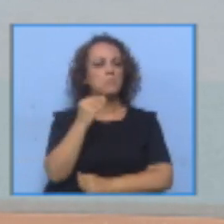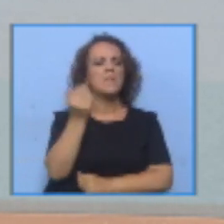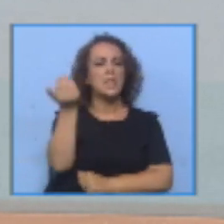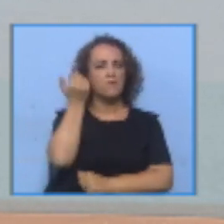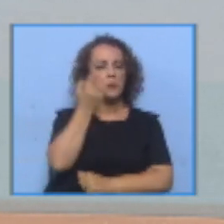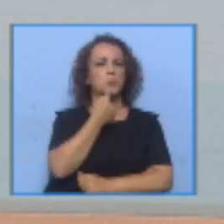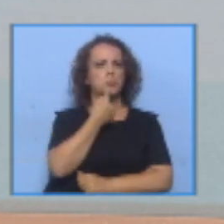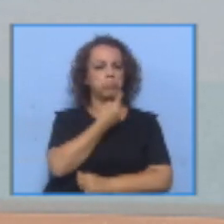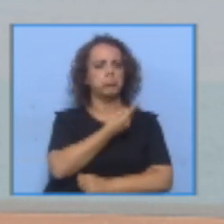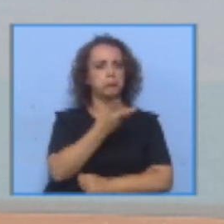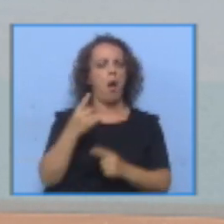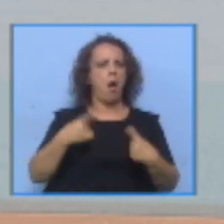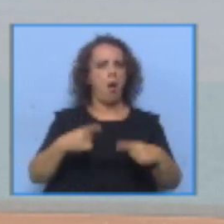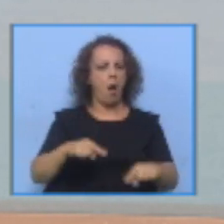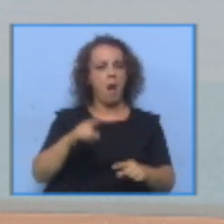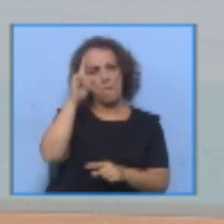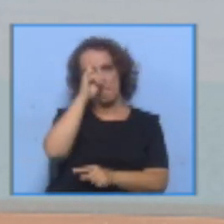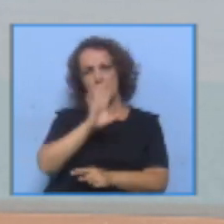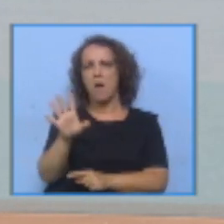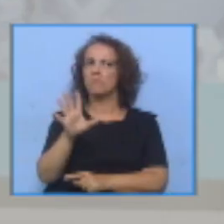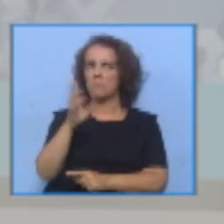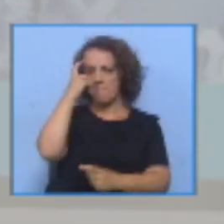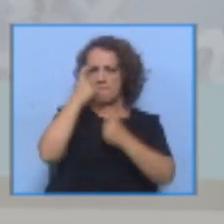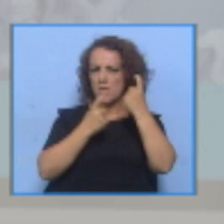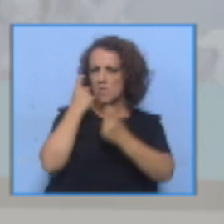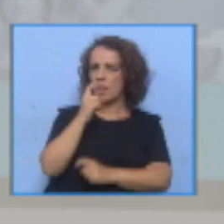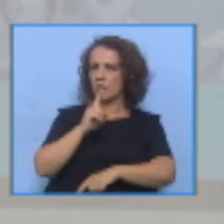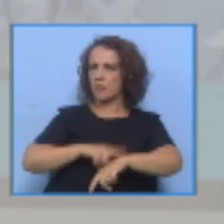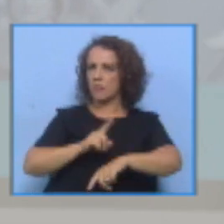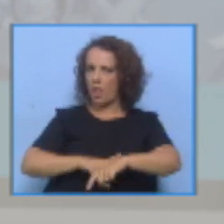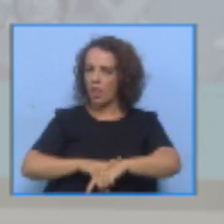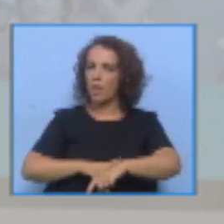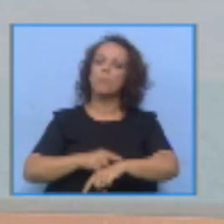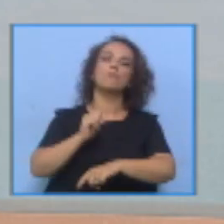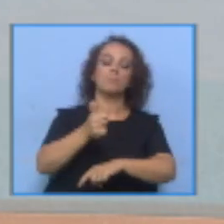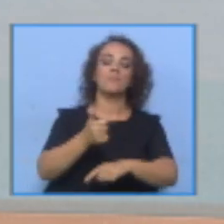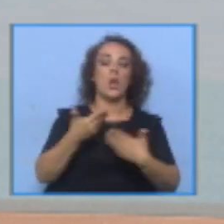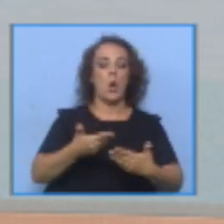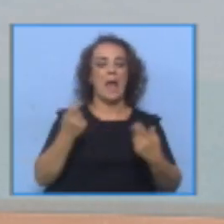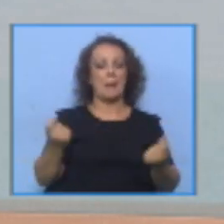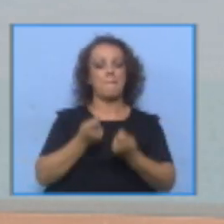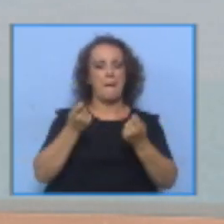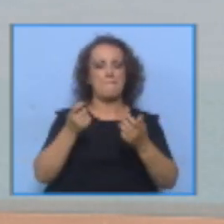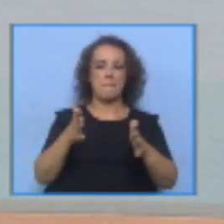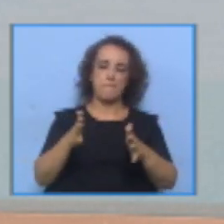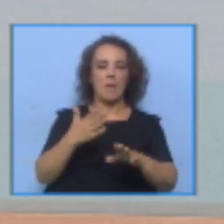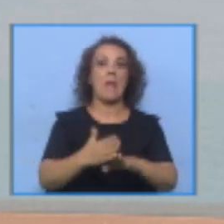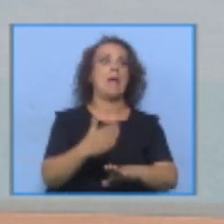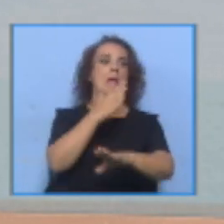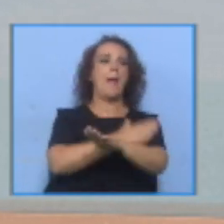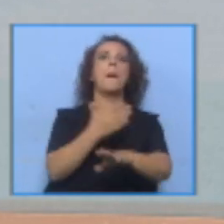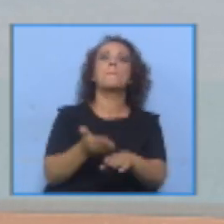sobre onde e como votar. Se calhar mais na pré-campanha até do que na campanha. A campanha tende a